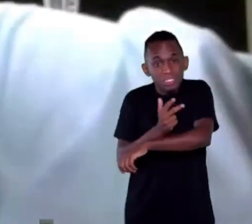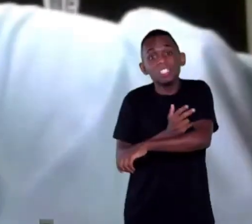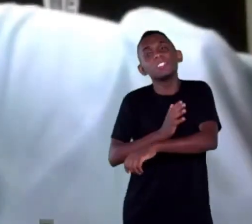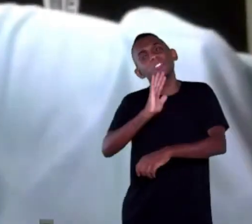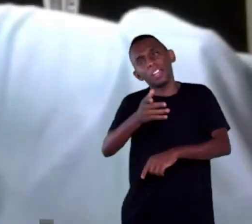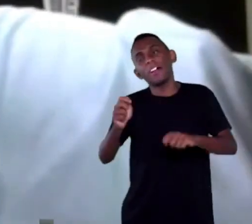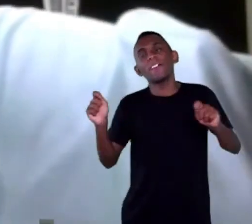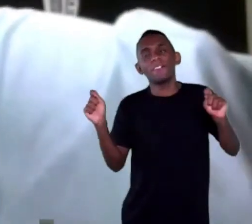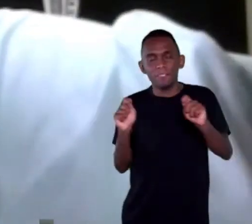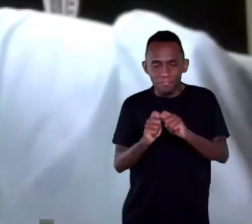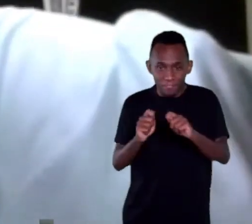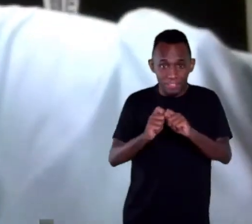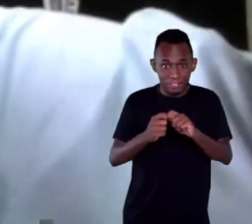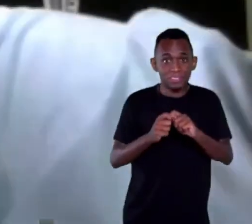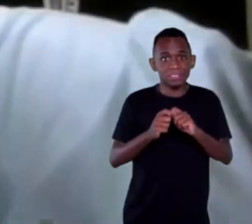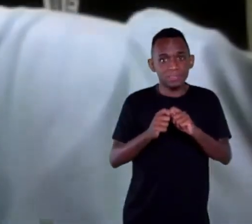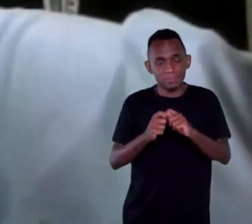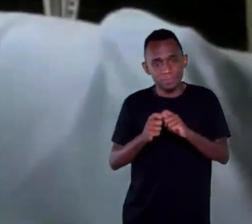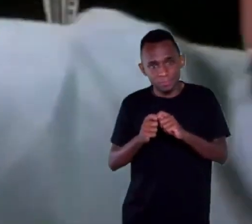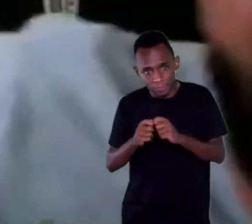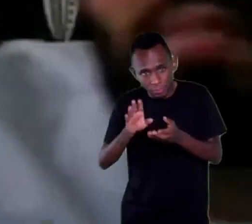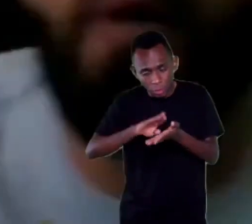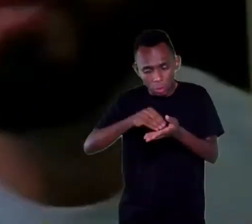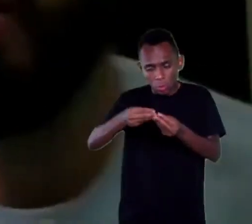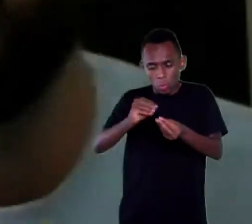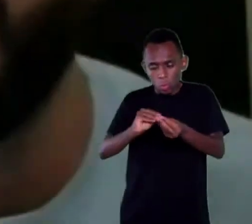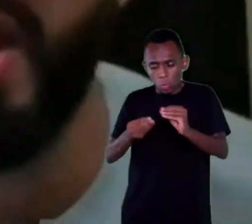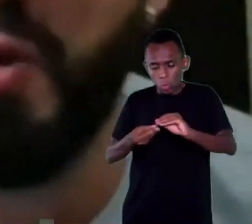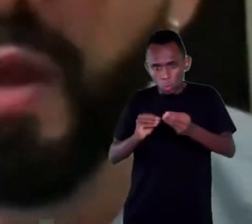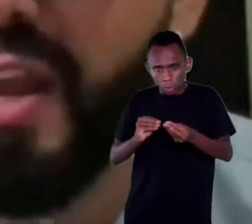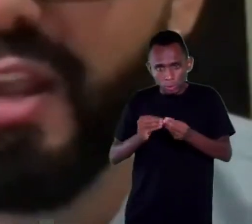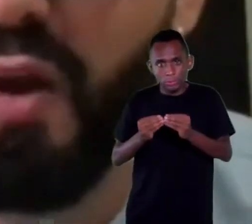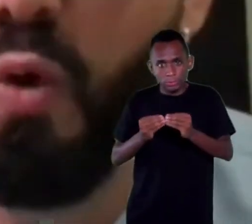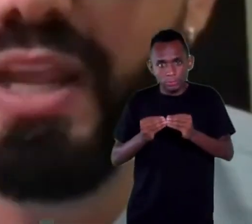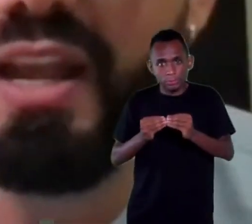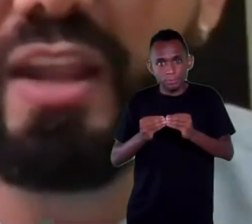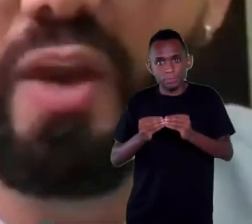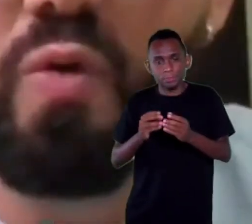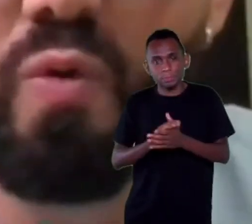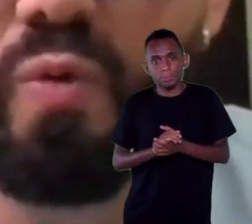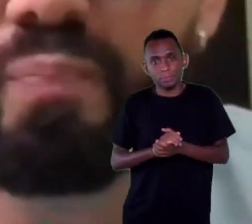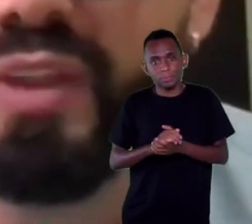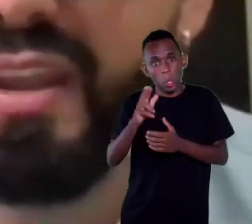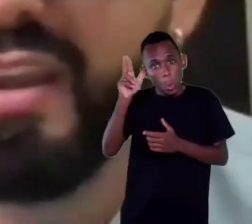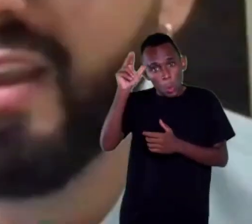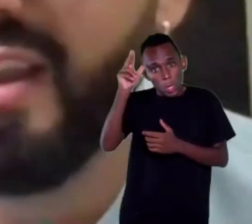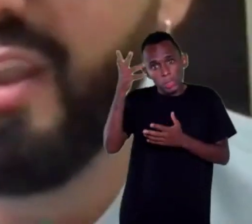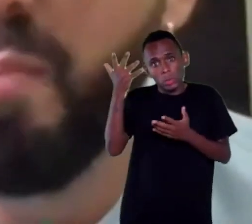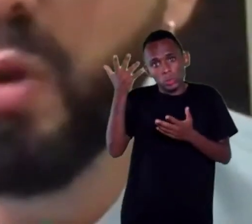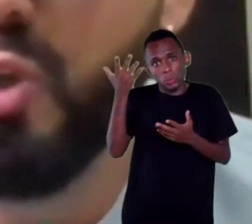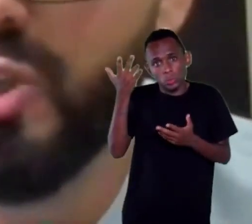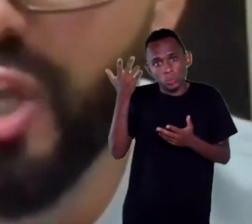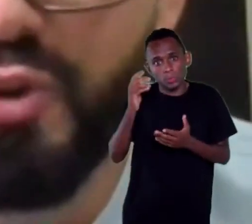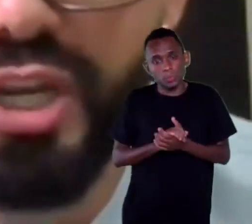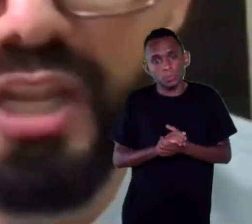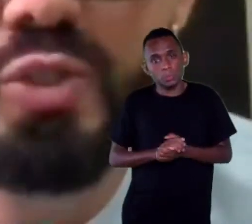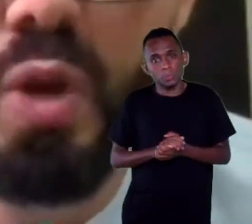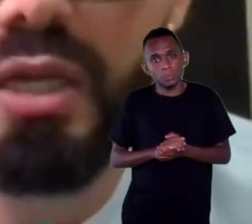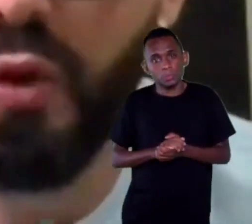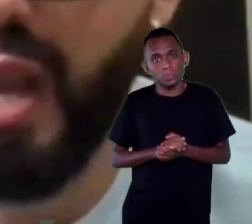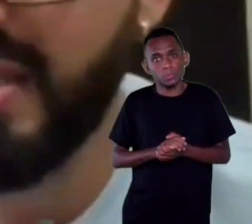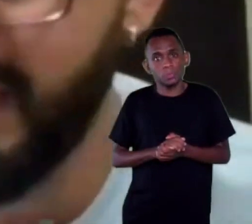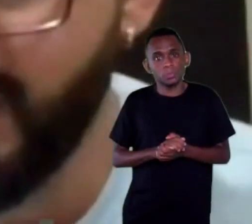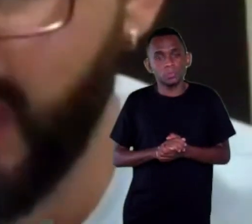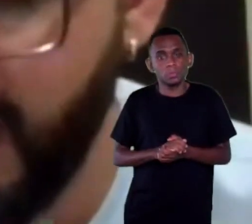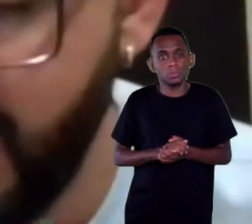É um origamizinho na mão. É um coelho, que é o meu zodíaco chinês